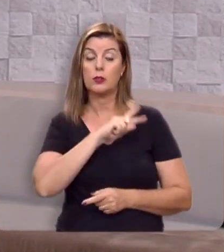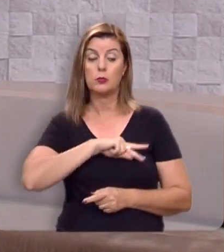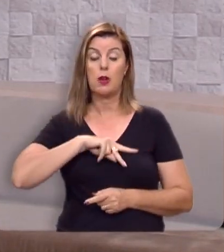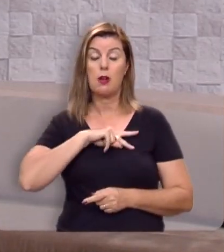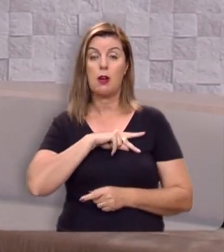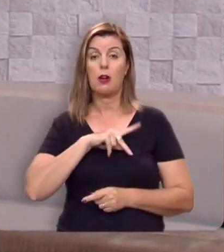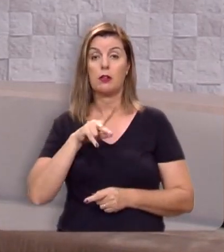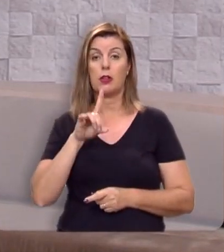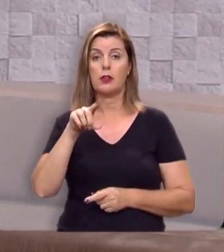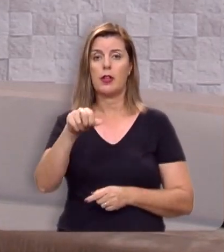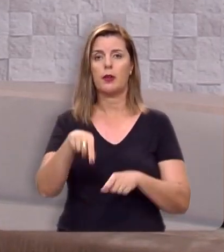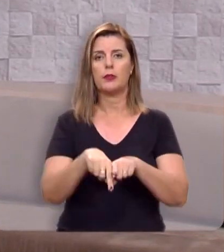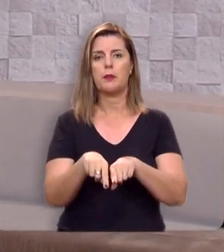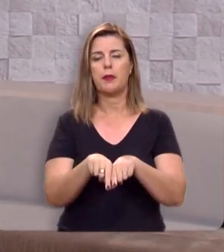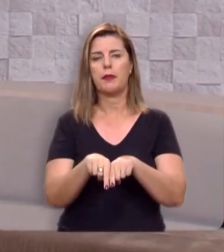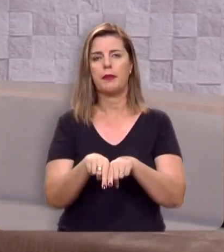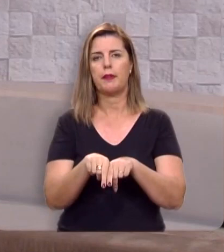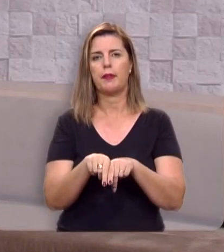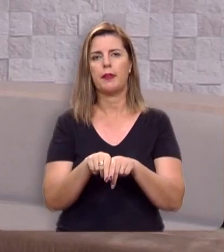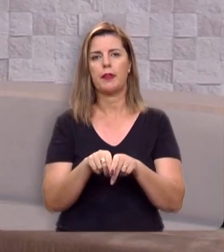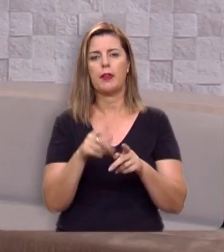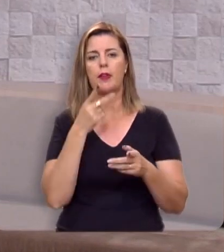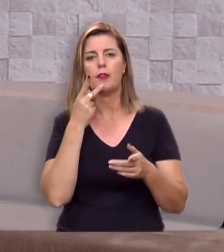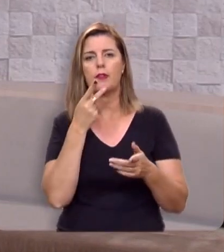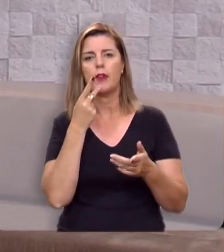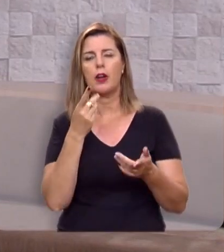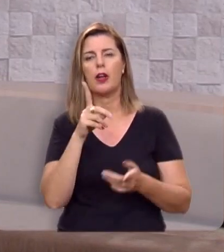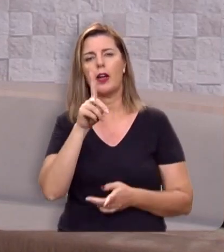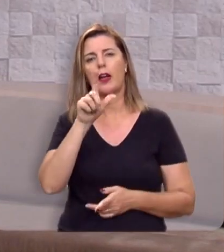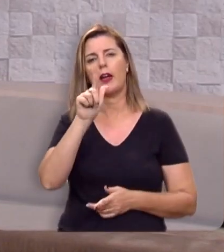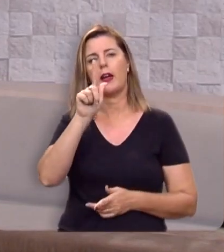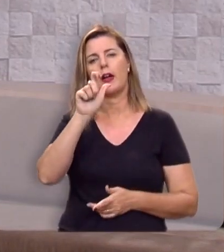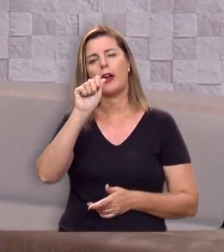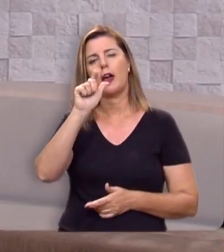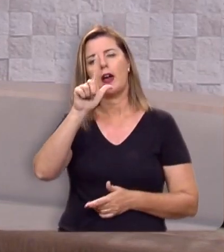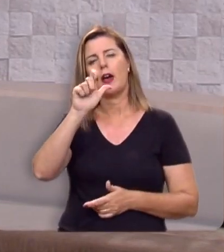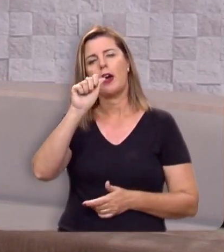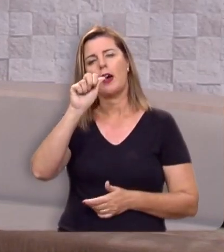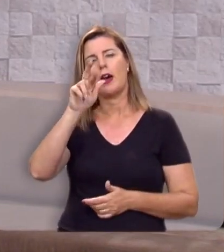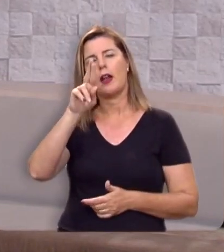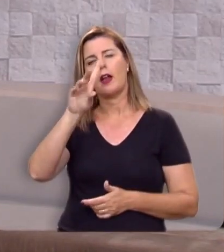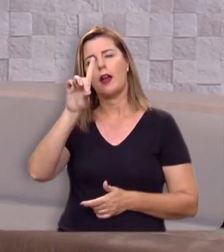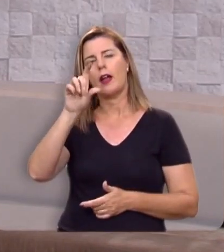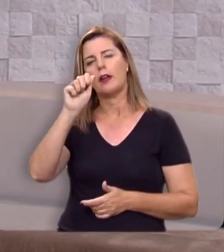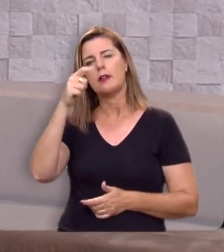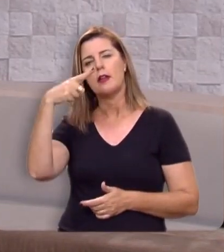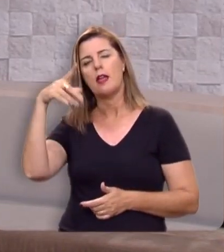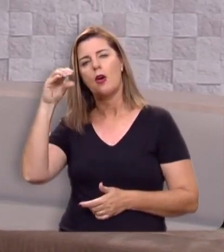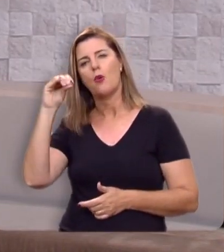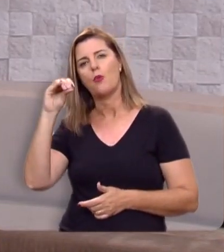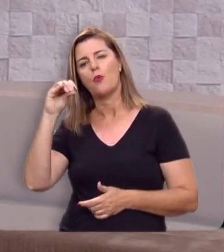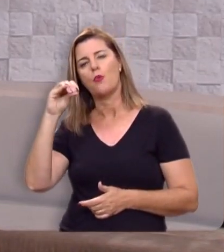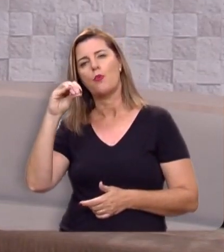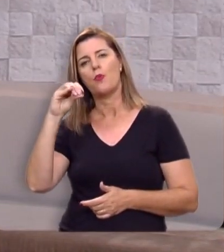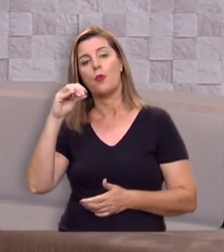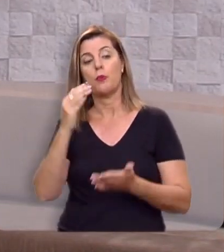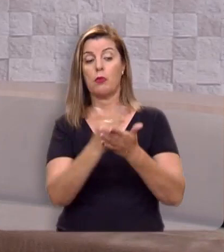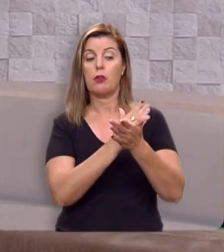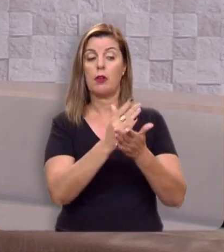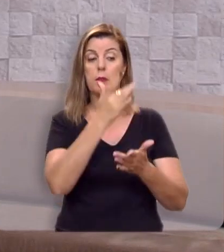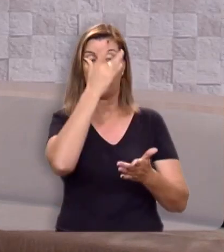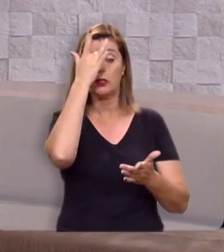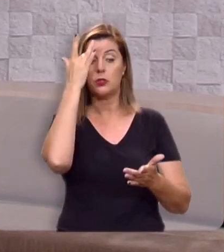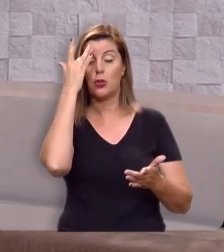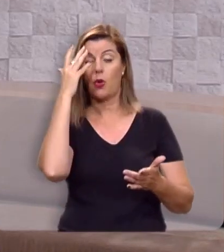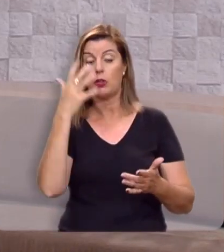e Daniel também esteja tratando, daquilo que a Bíblia chama de galardões. Muitos, diz a Bíblia, que vão ser salvos, mas